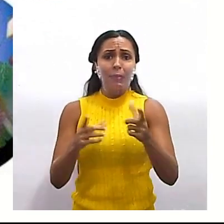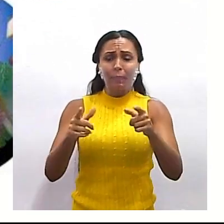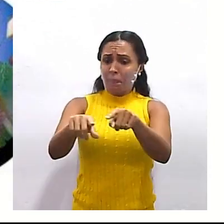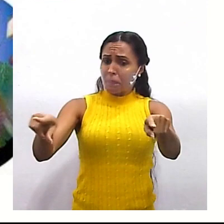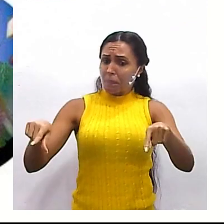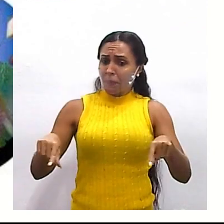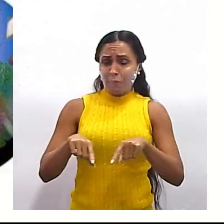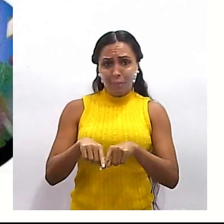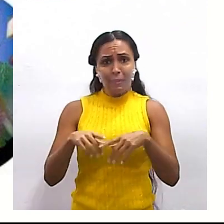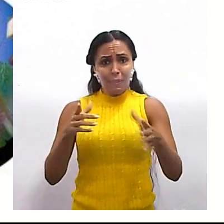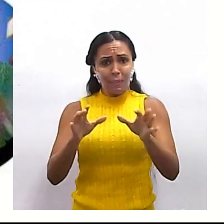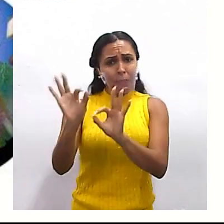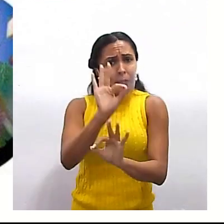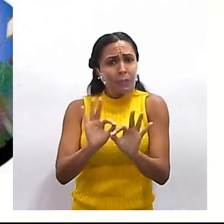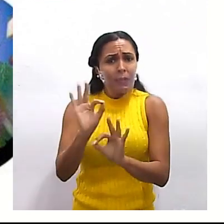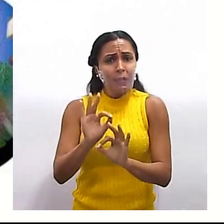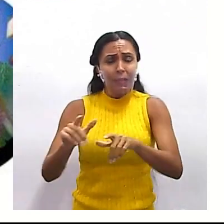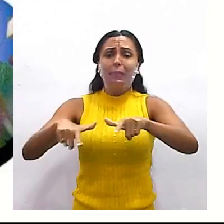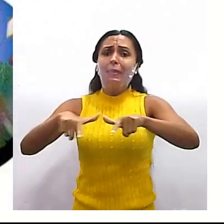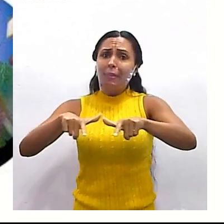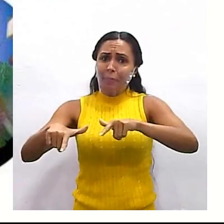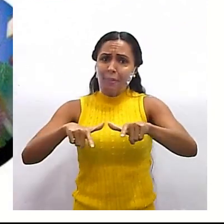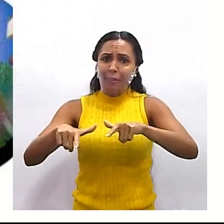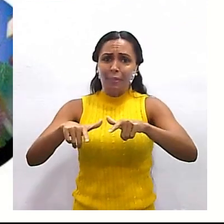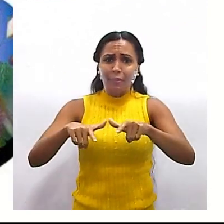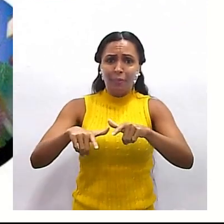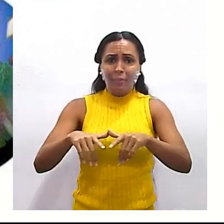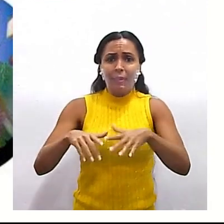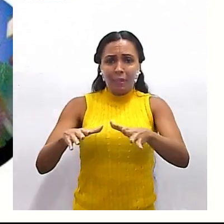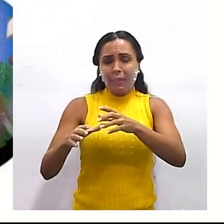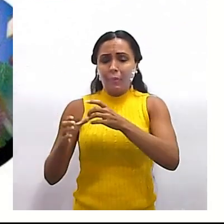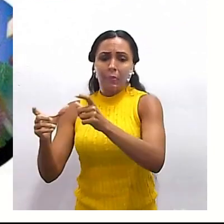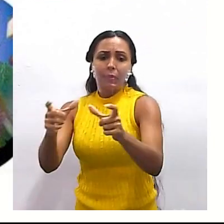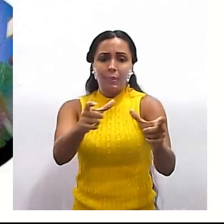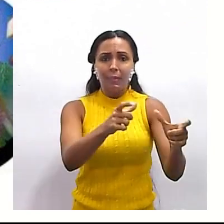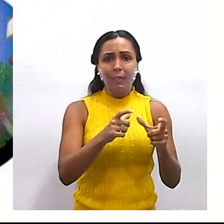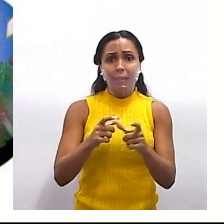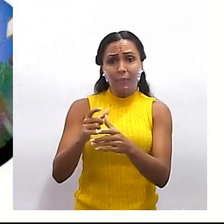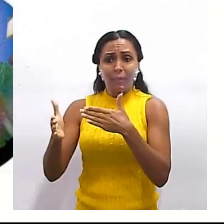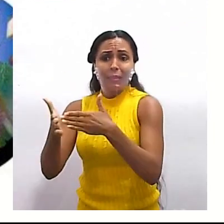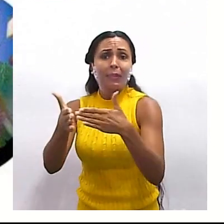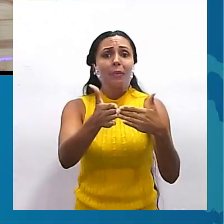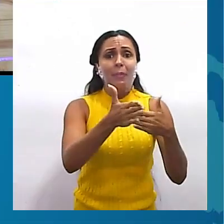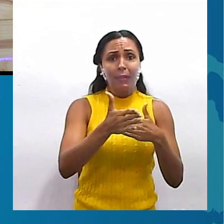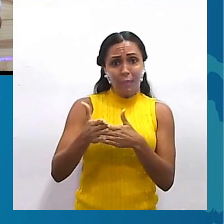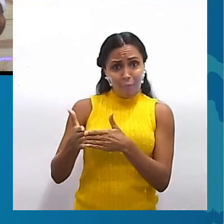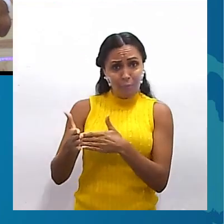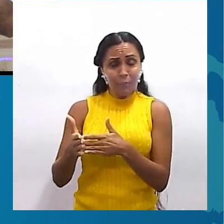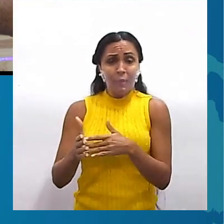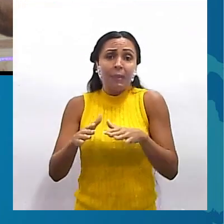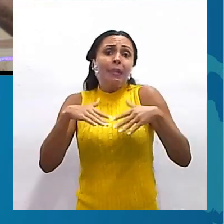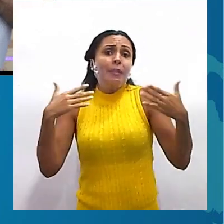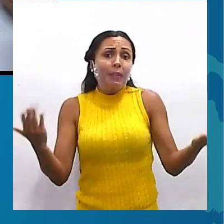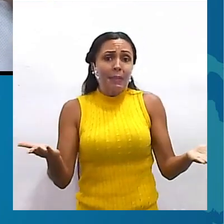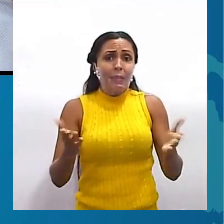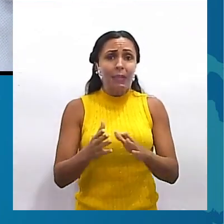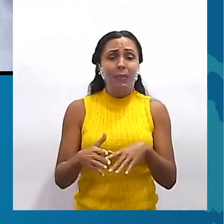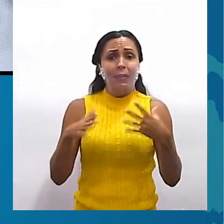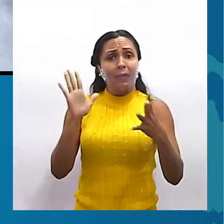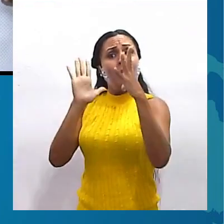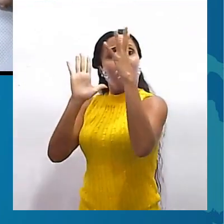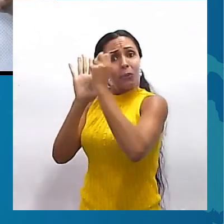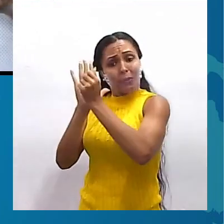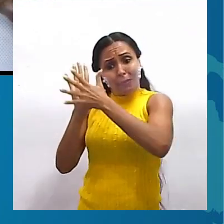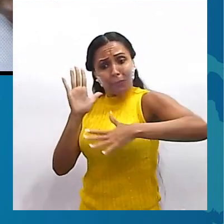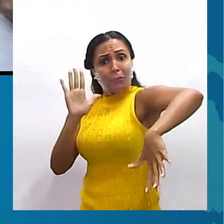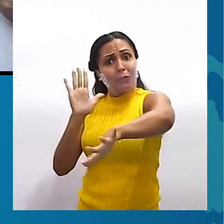já próximo ali daqueles clientes, daquelas áreas onde tem essas interrupções. Então ela contrata esse